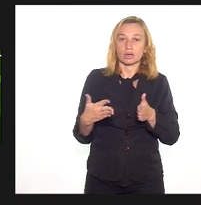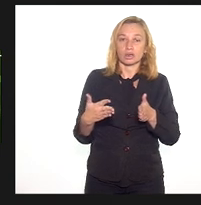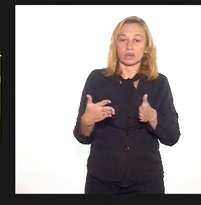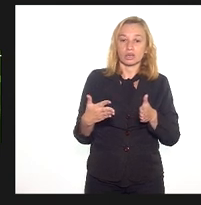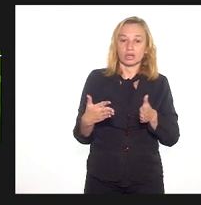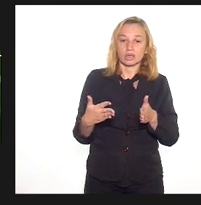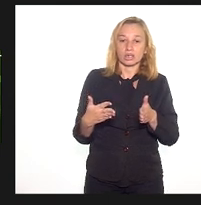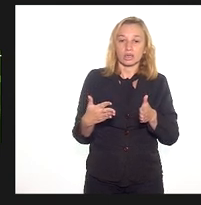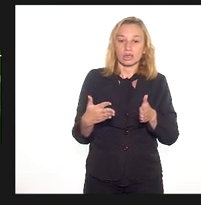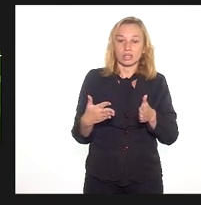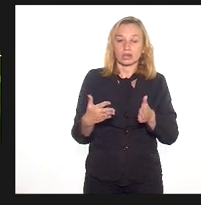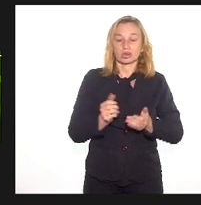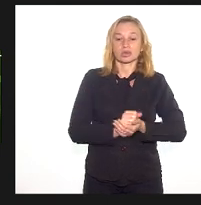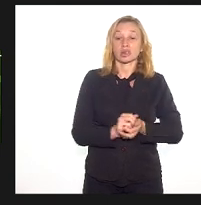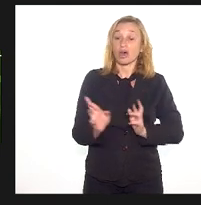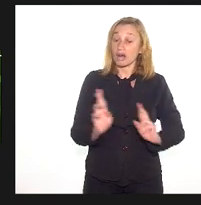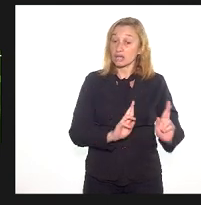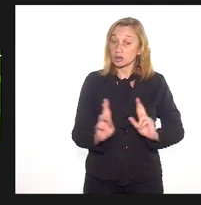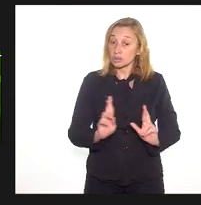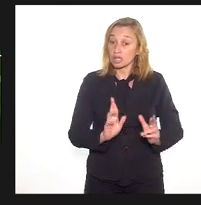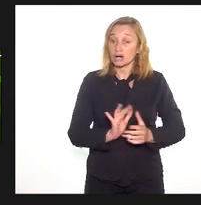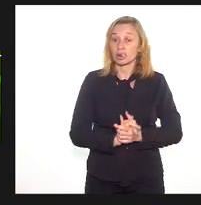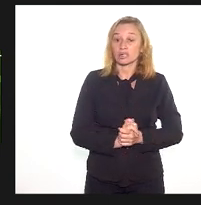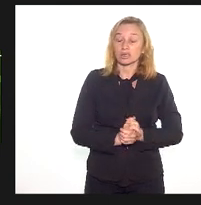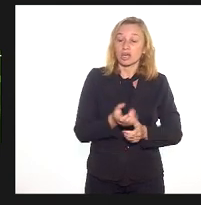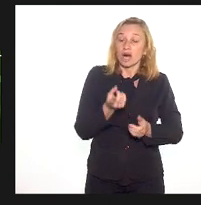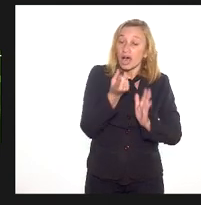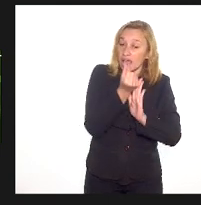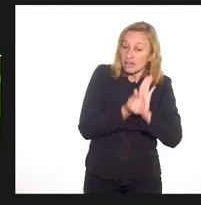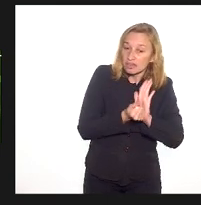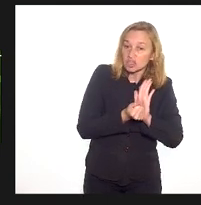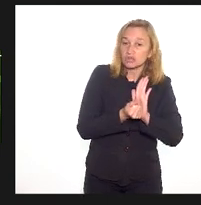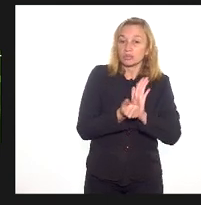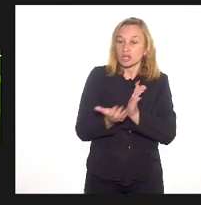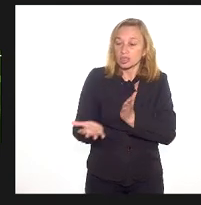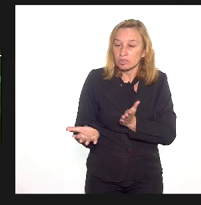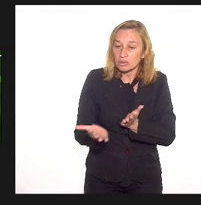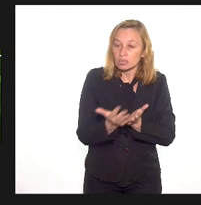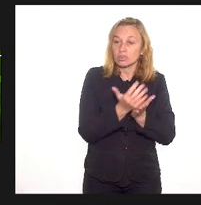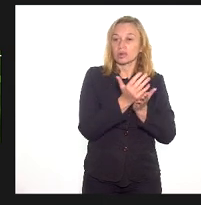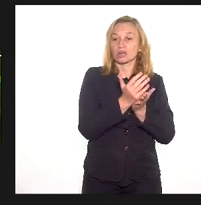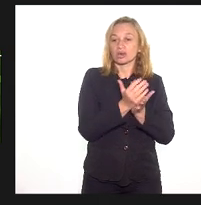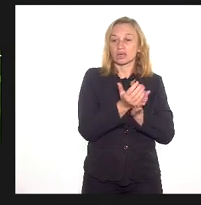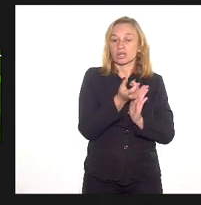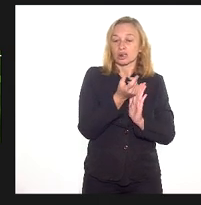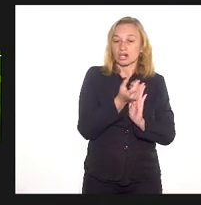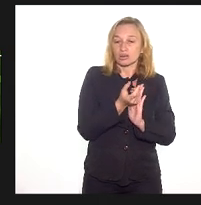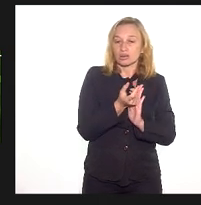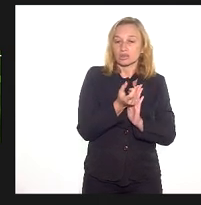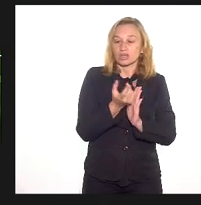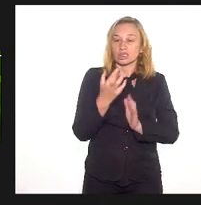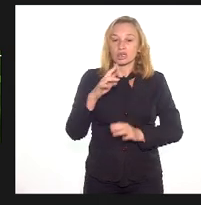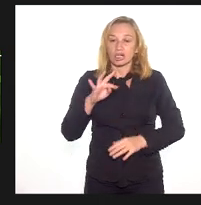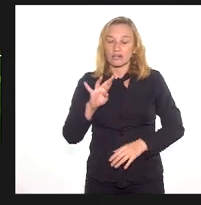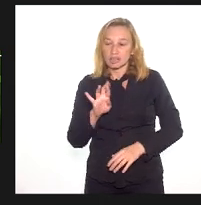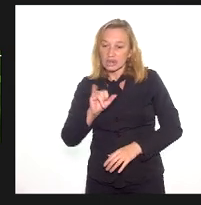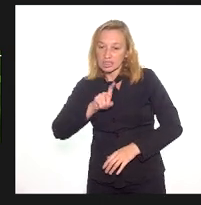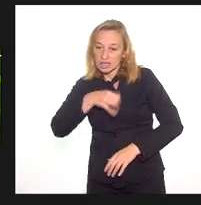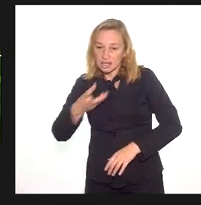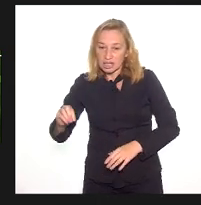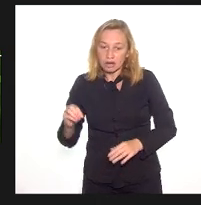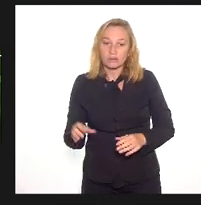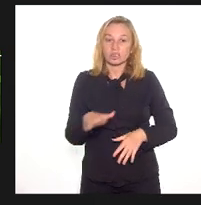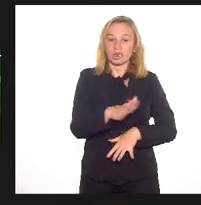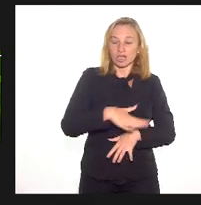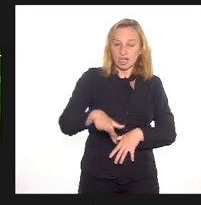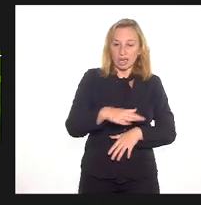ela está condicionada a investimentos complementares, a investimentos de revitalização em campos atualmente